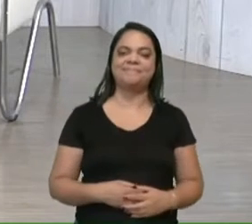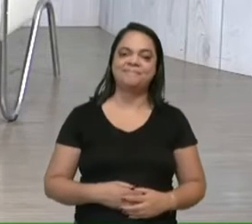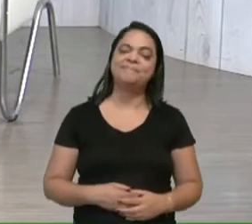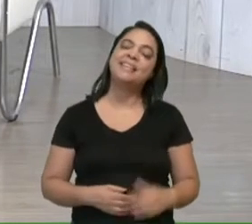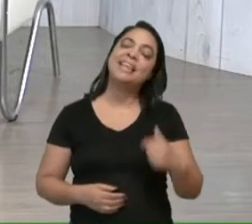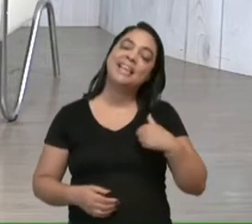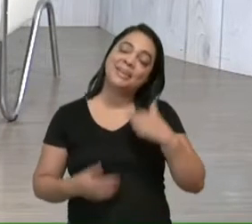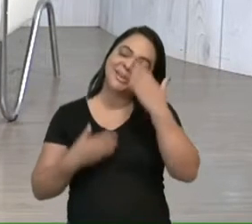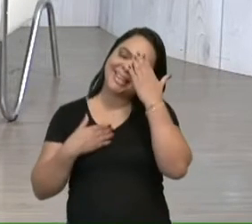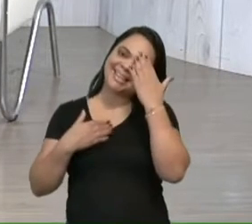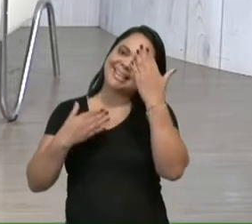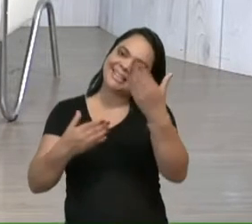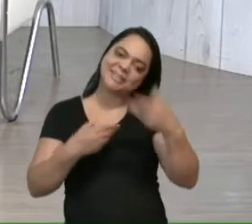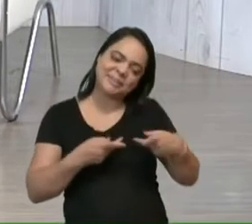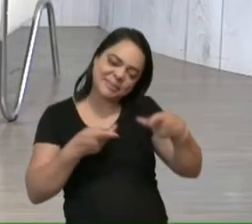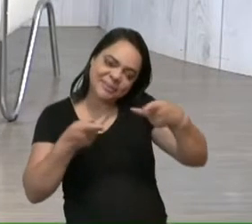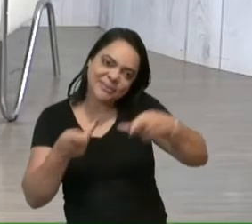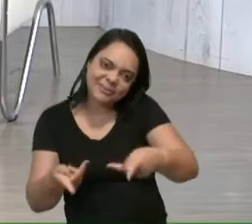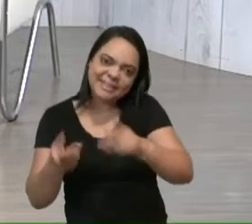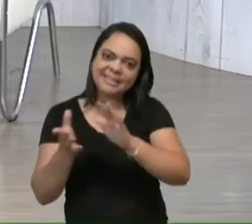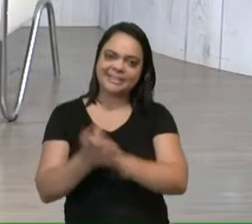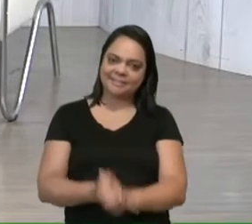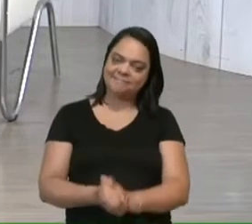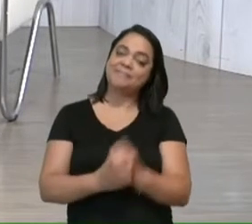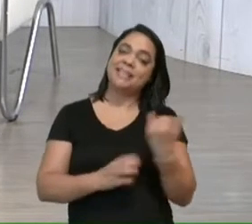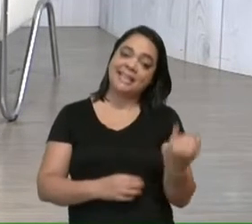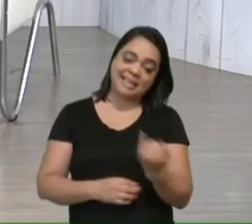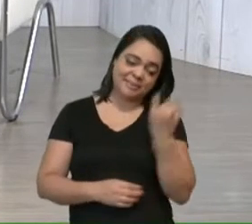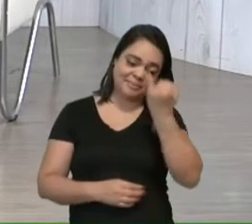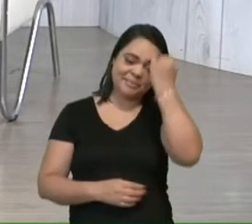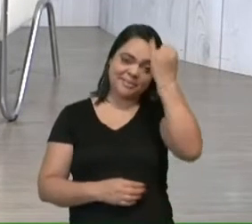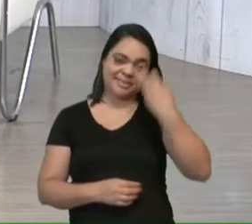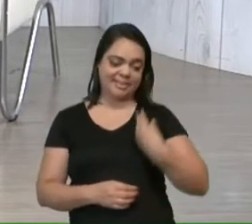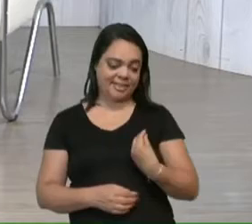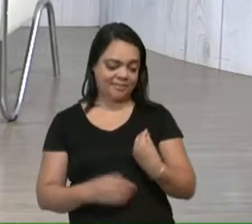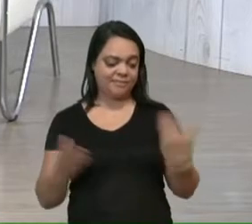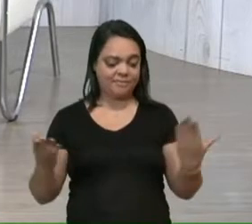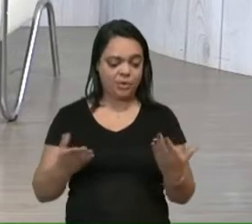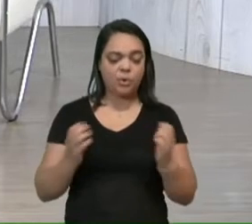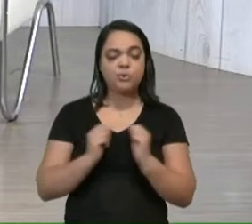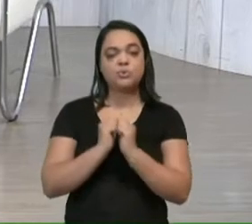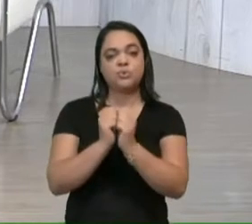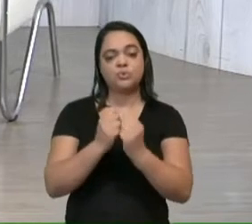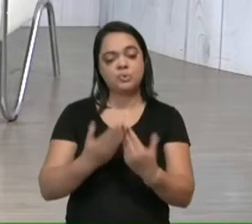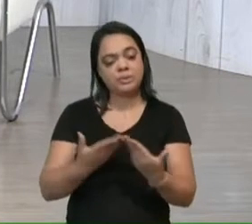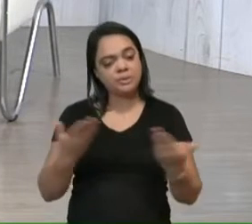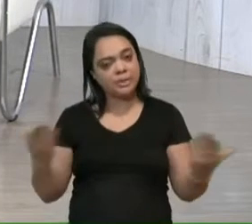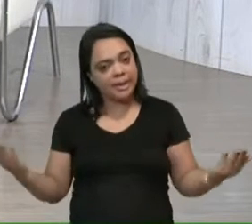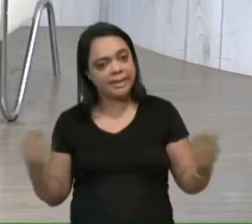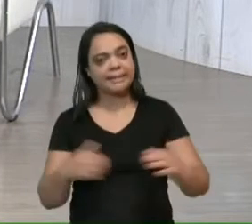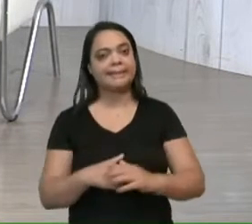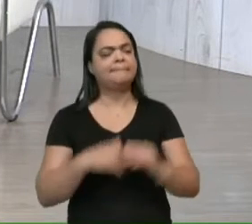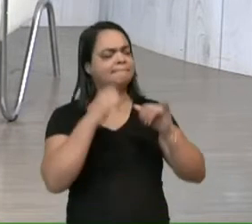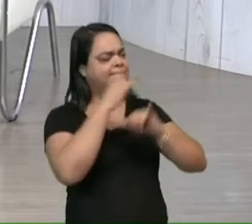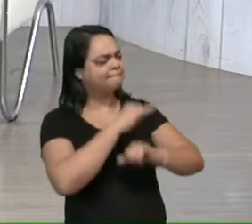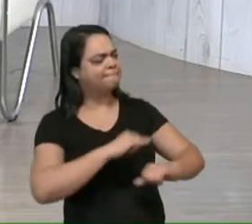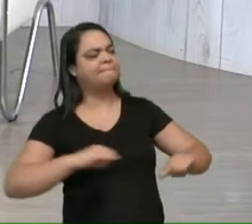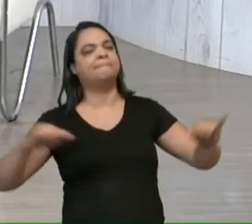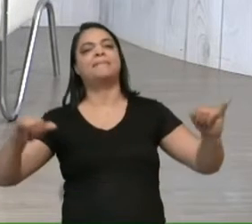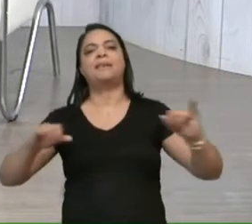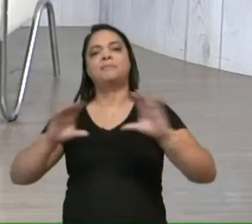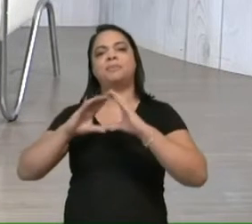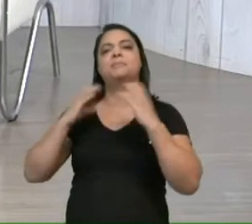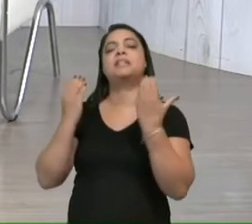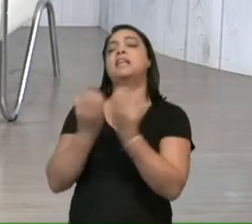Eu que agradeço pelo convite é muito importante estar aqui com vocês e passar pra comunidade O que é a